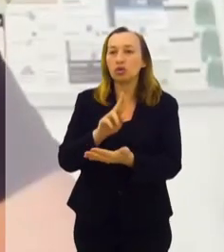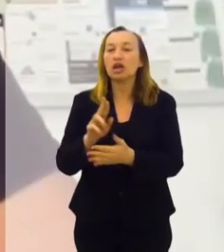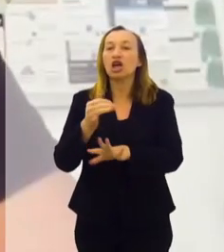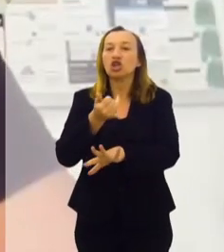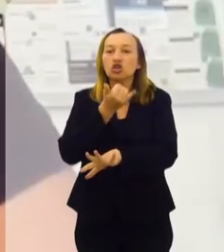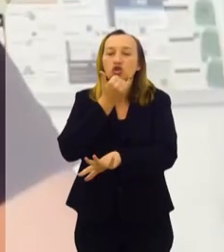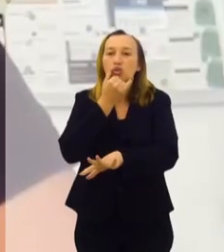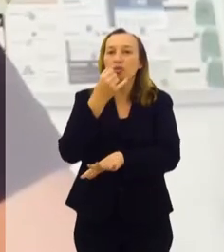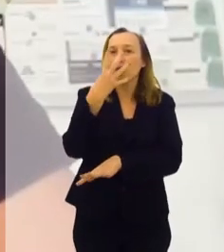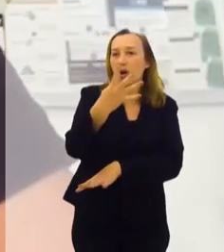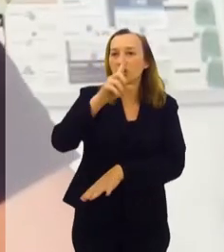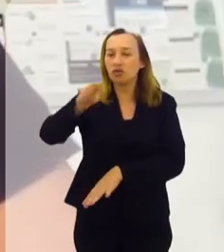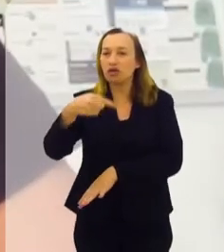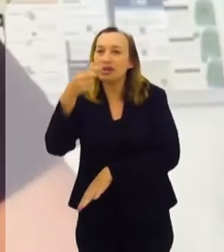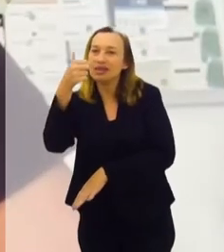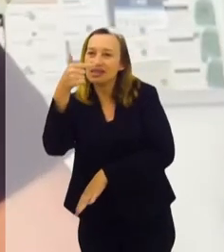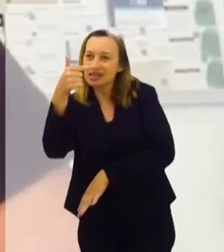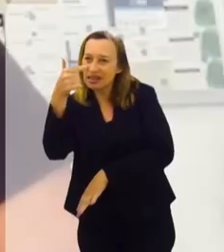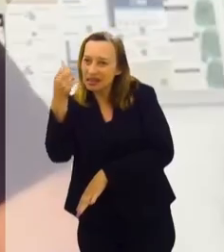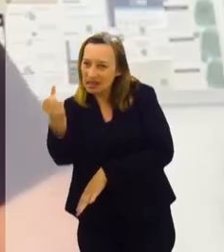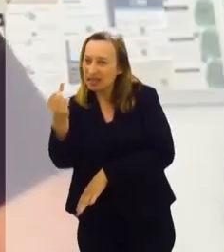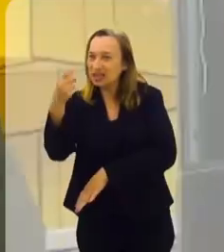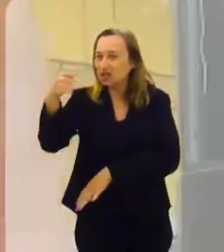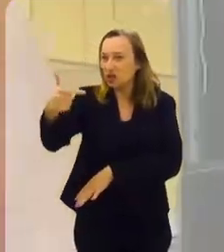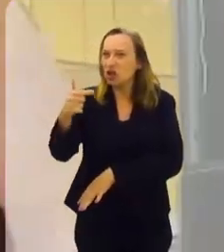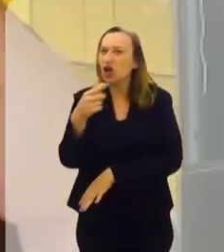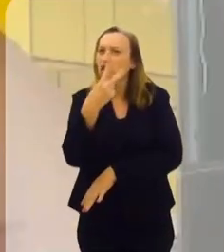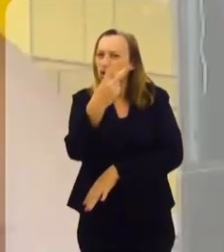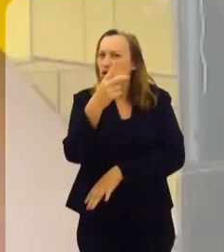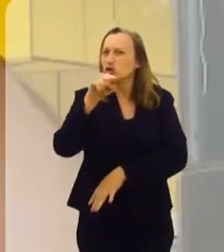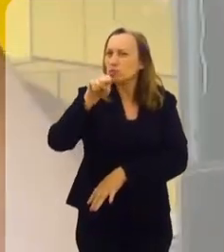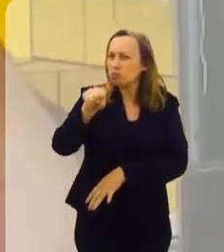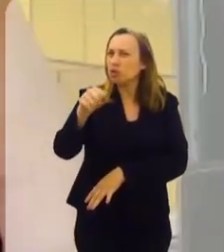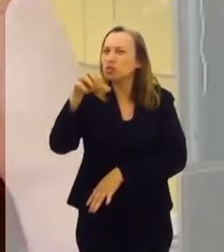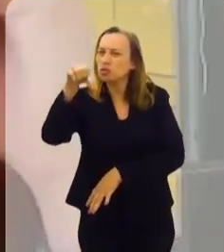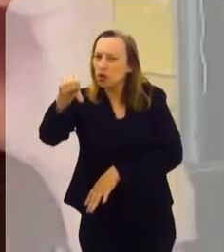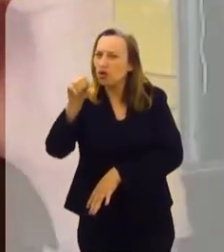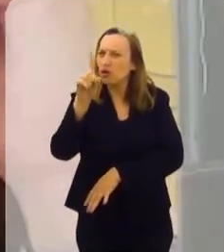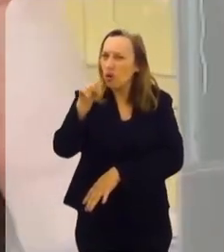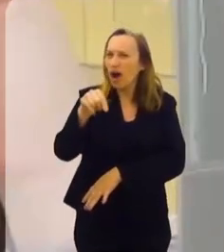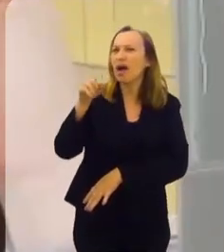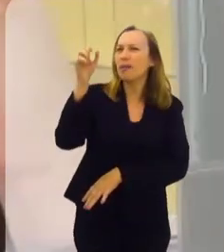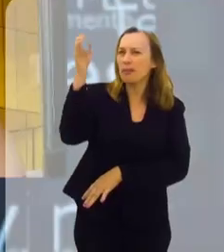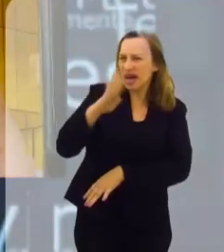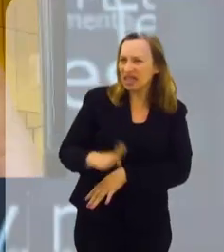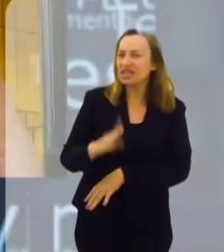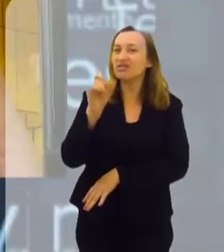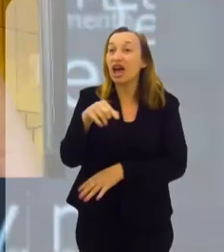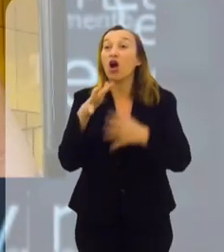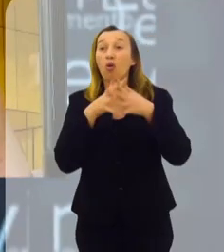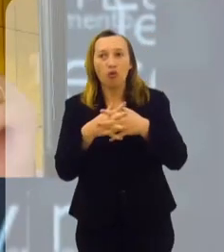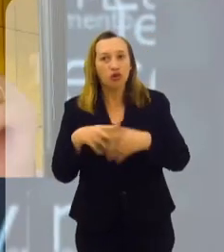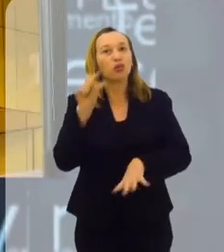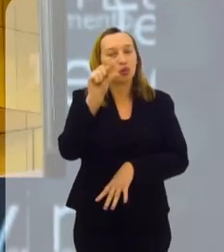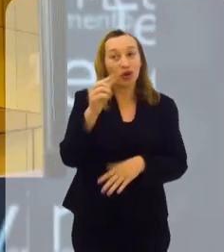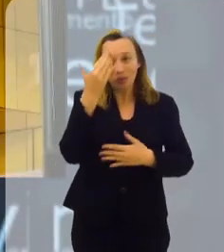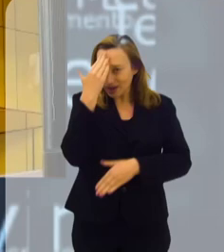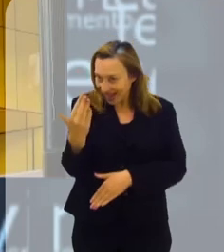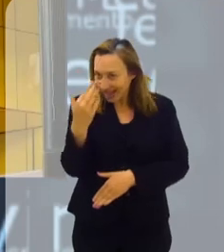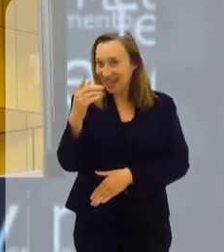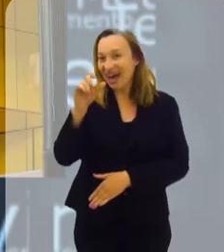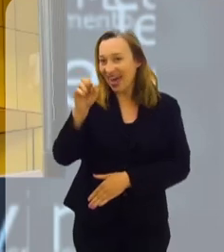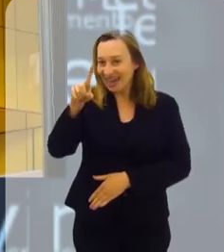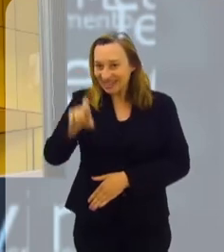é 4,62. É porque 2,9 eu acho que é o PIB Brasil, né? Aí já me Exatamente. confundi nos É o